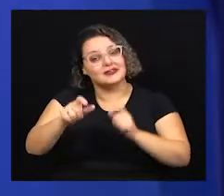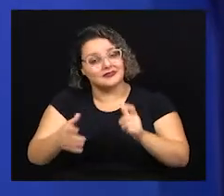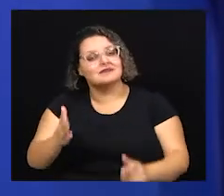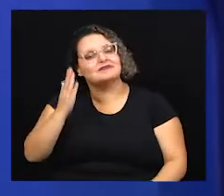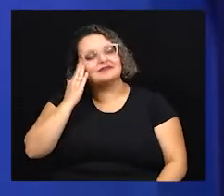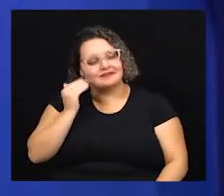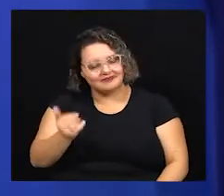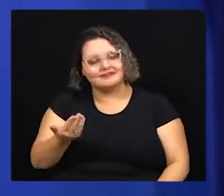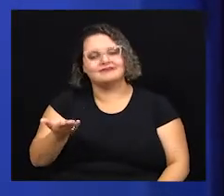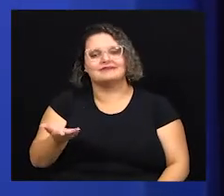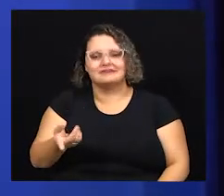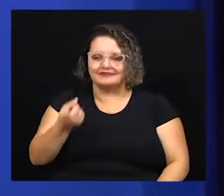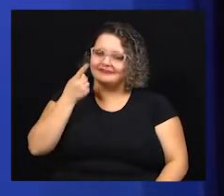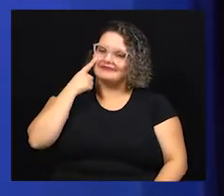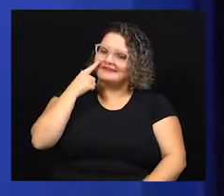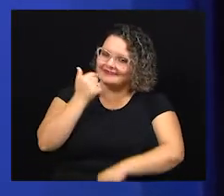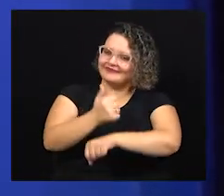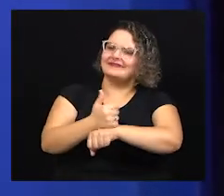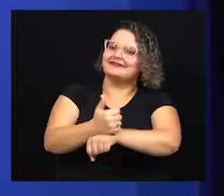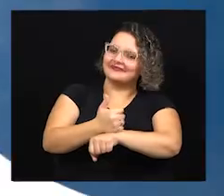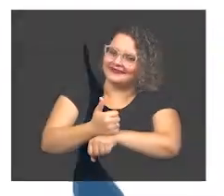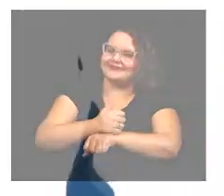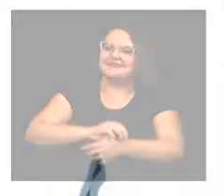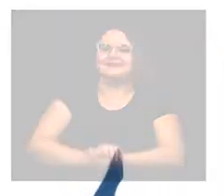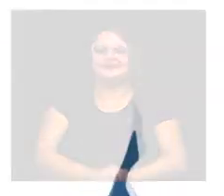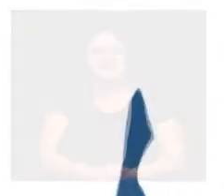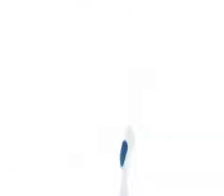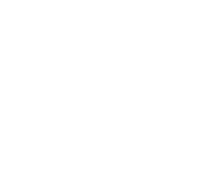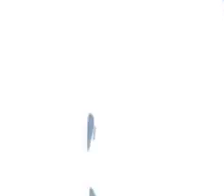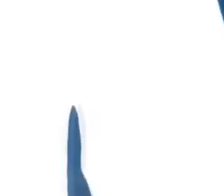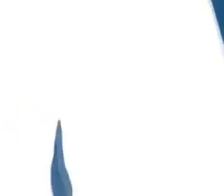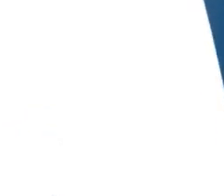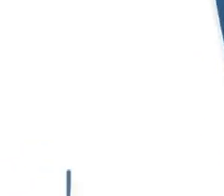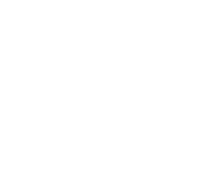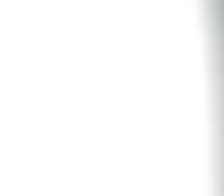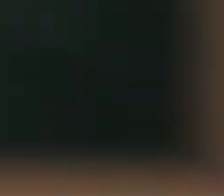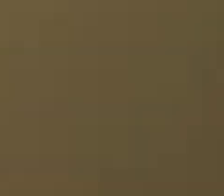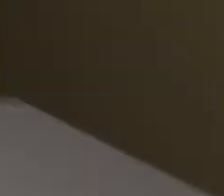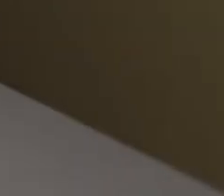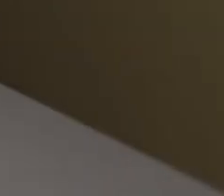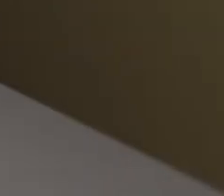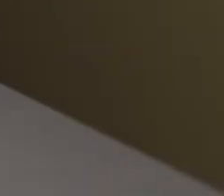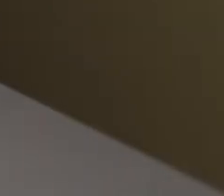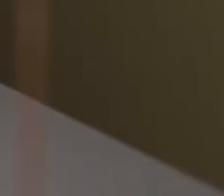já sabe, né? Se liga na profissão.